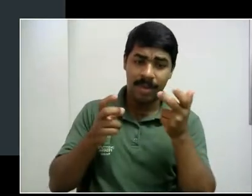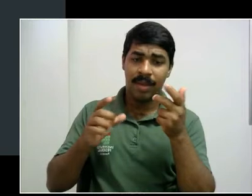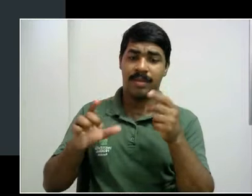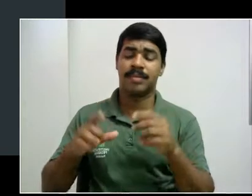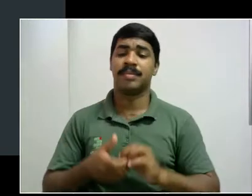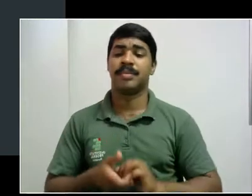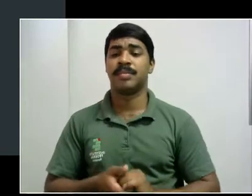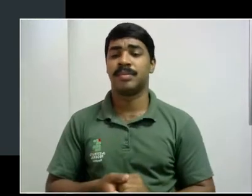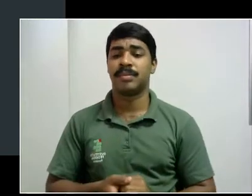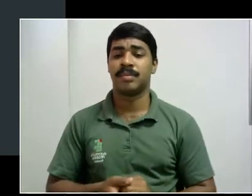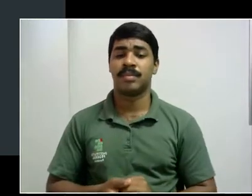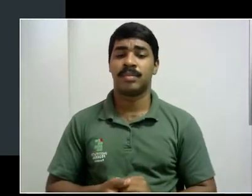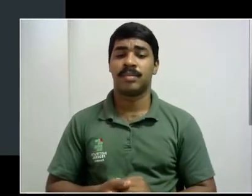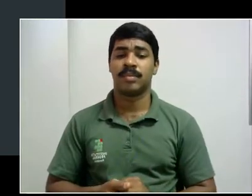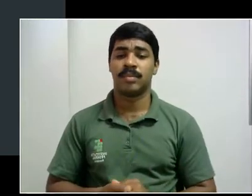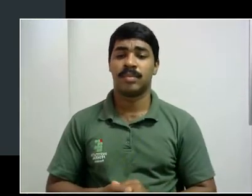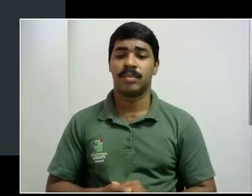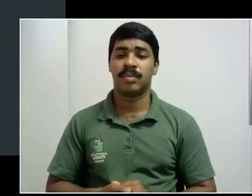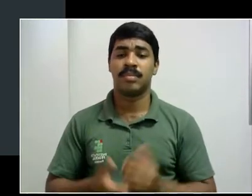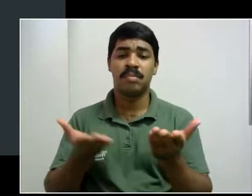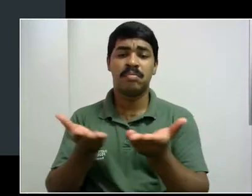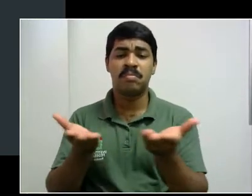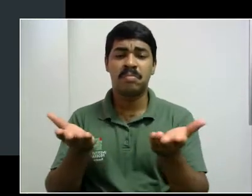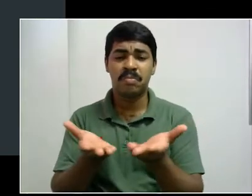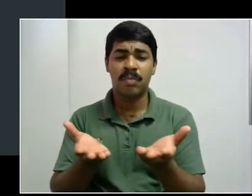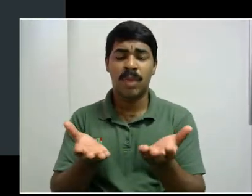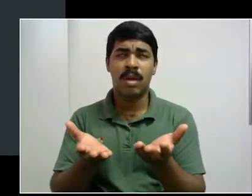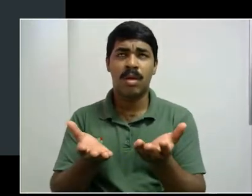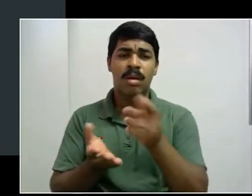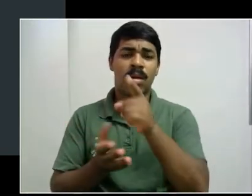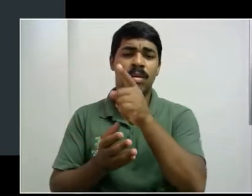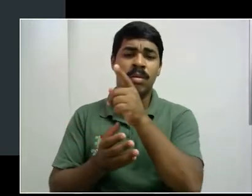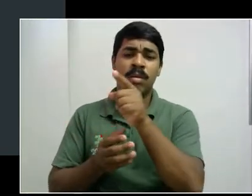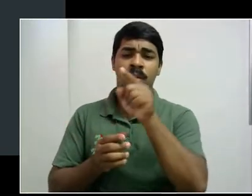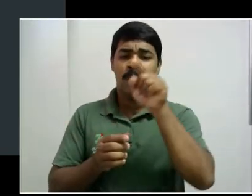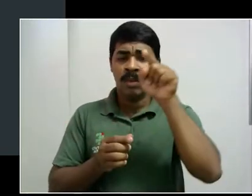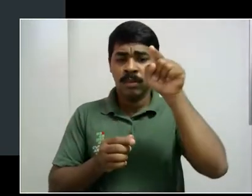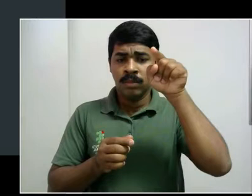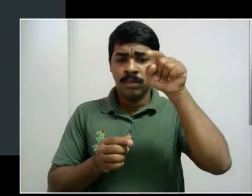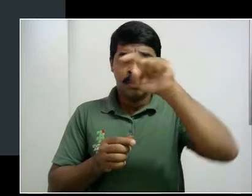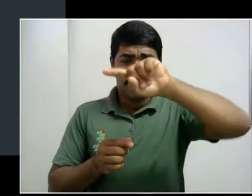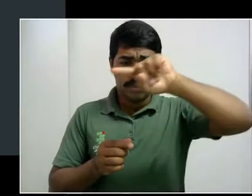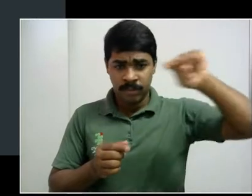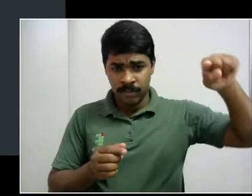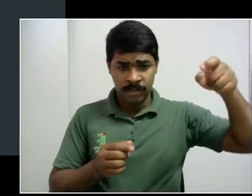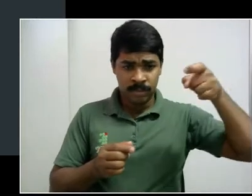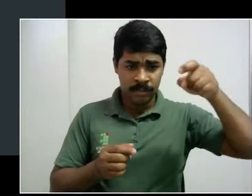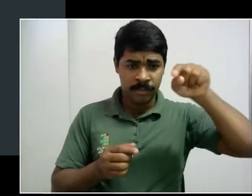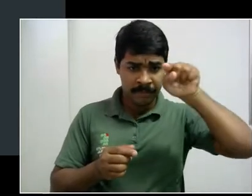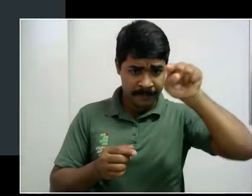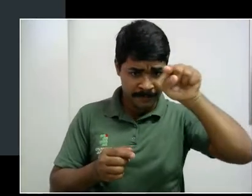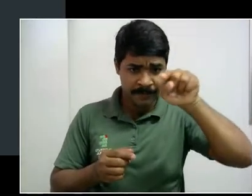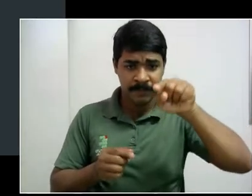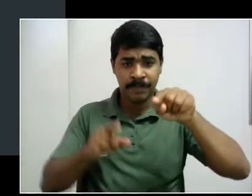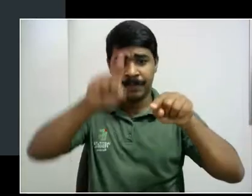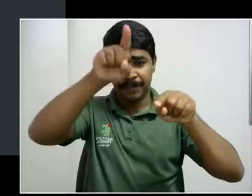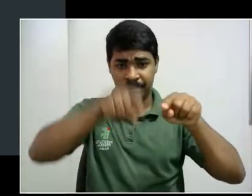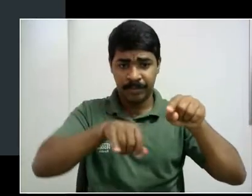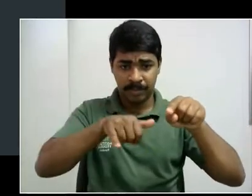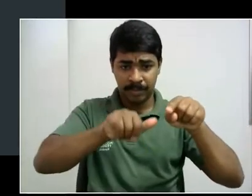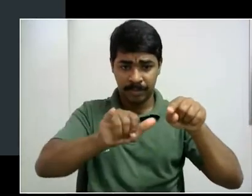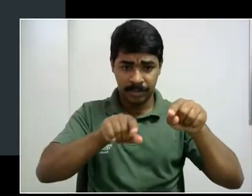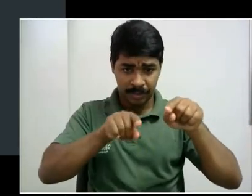bora ver aqui com mais detalhes como calcular esses dois pontos aí. Então lembre-se assim, quais são os pontos importantes para traçar o gráfico de uma função que